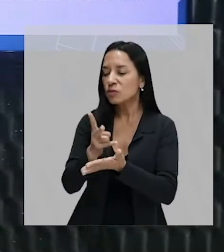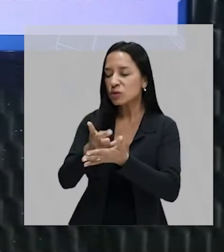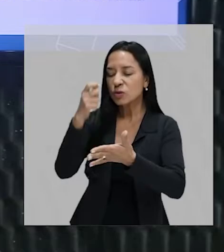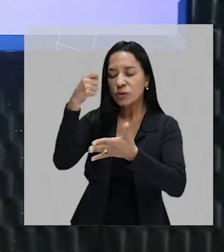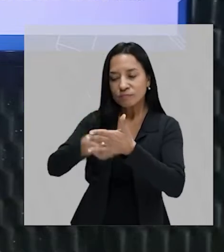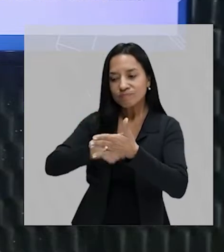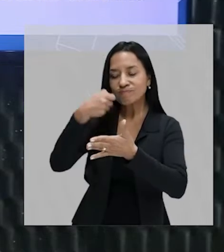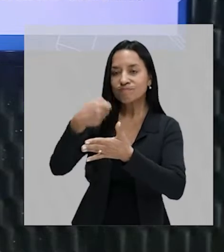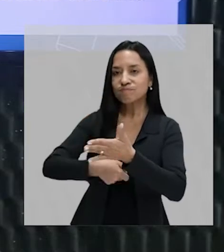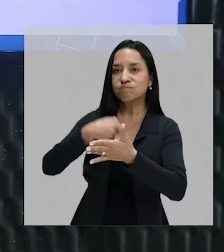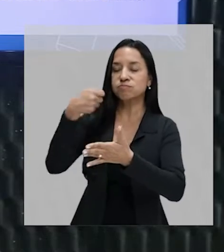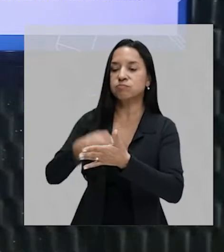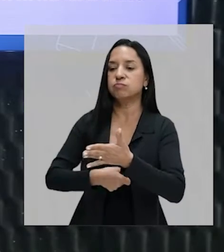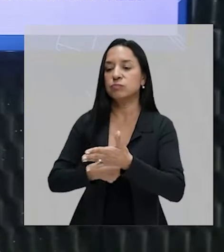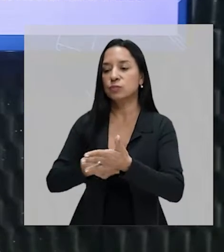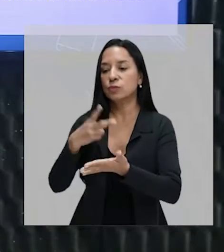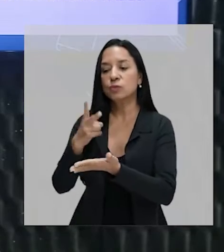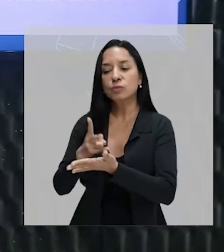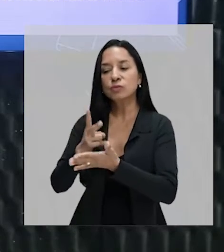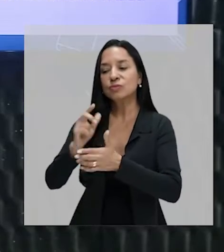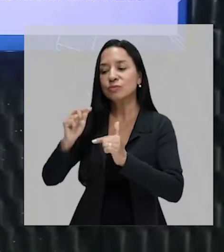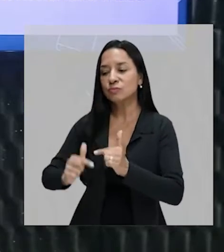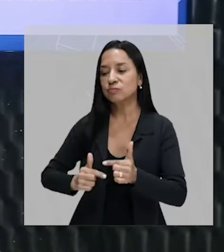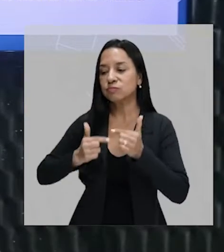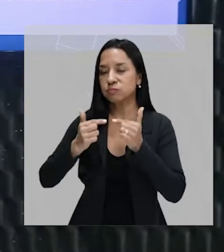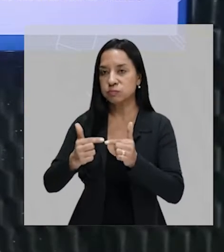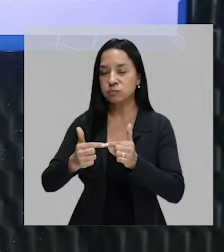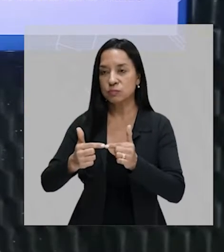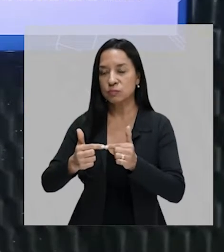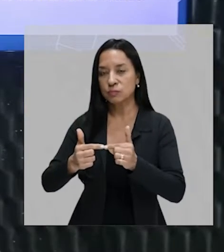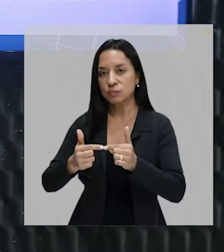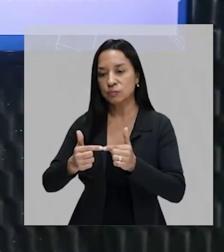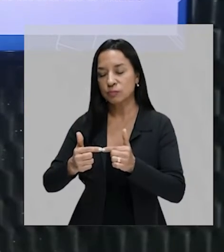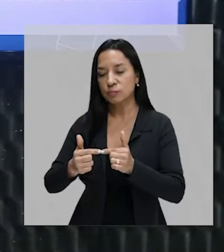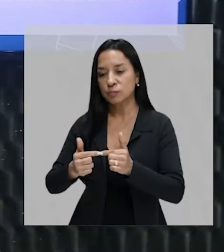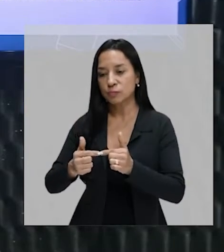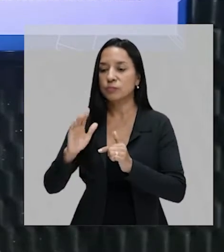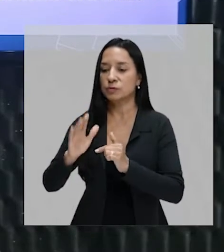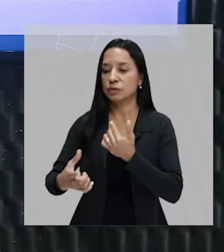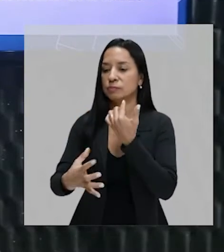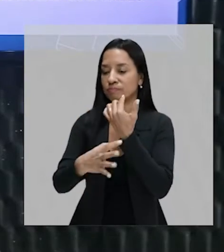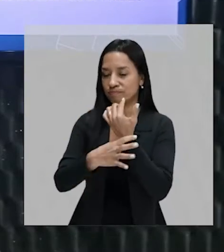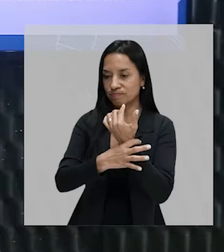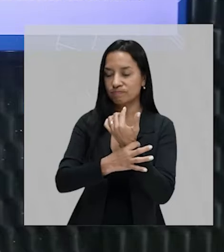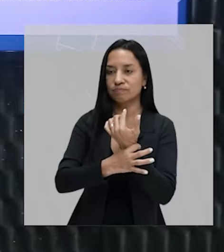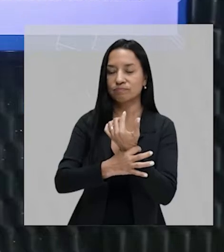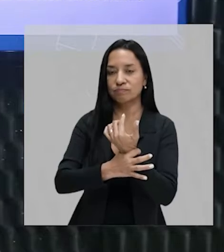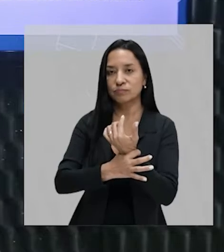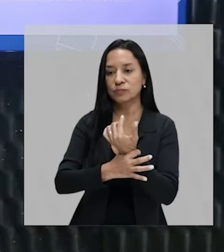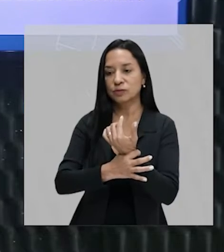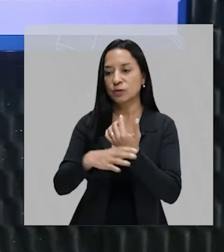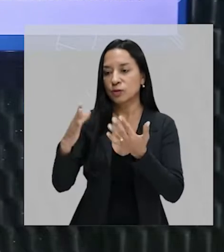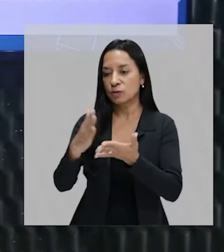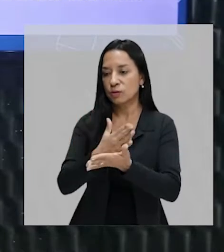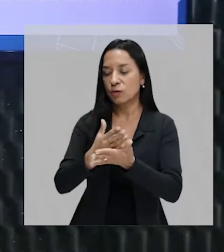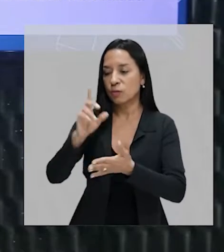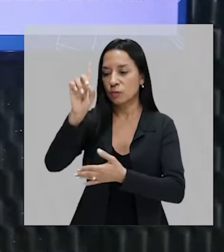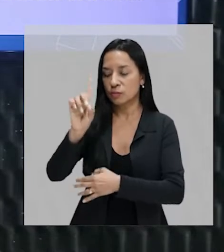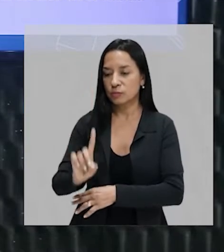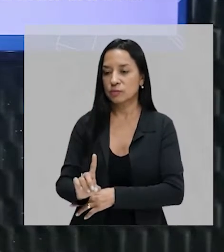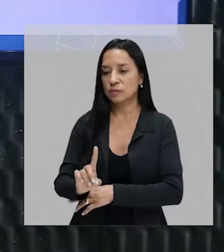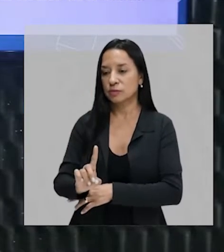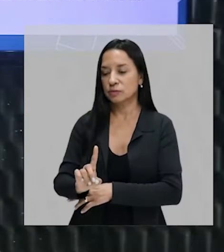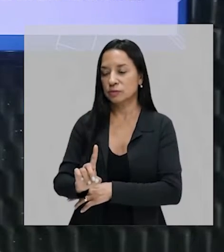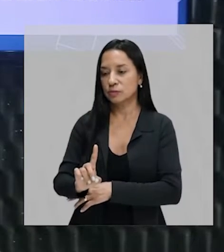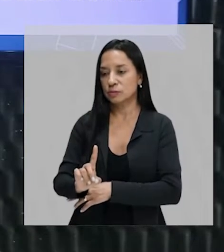sujeitos históricos que continuam lutando e já garantiram alguns direitos